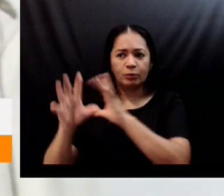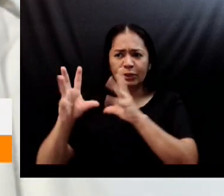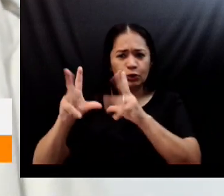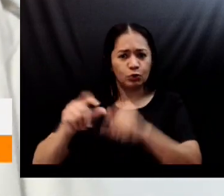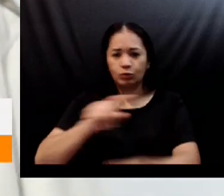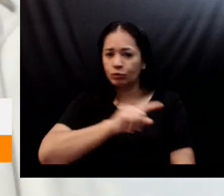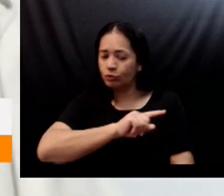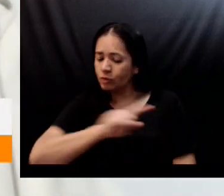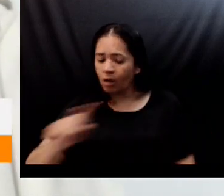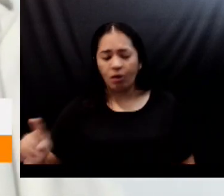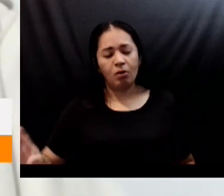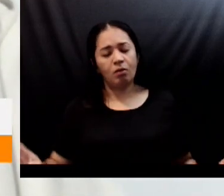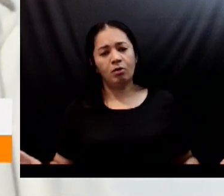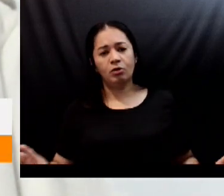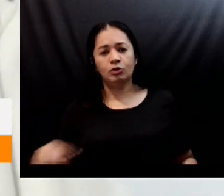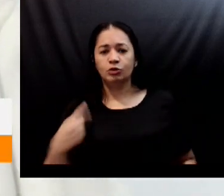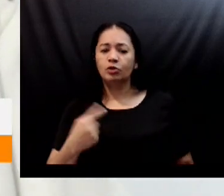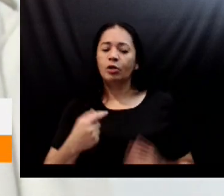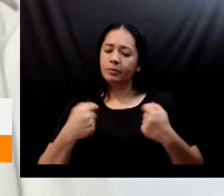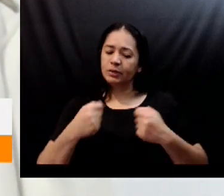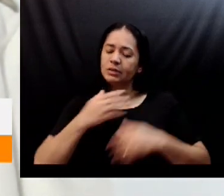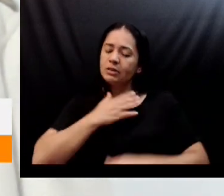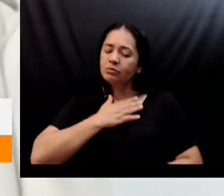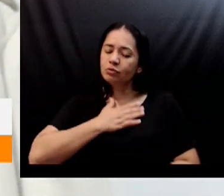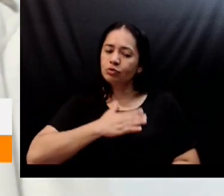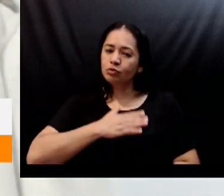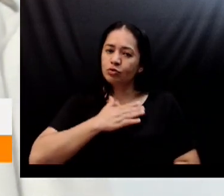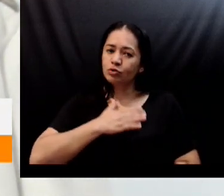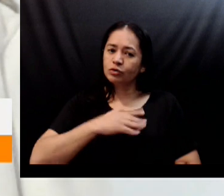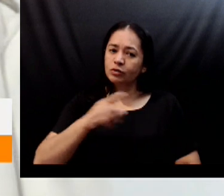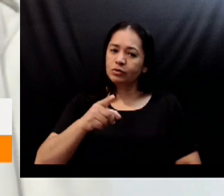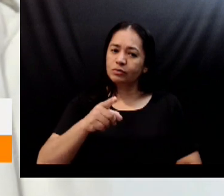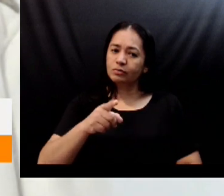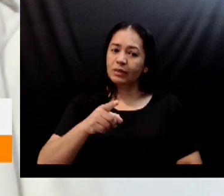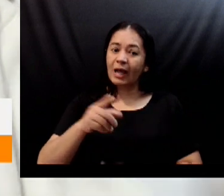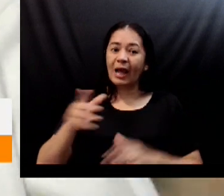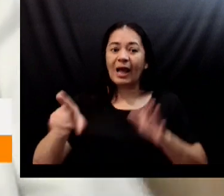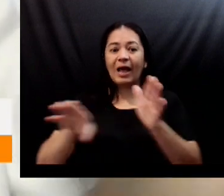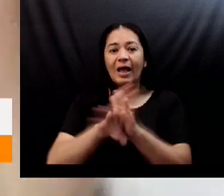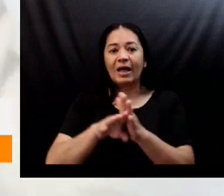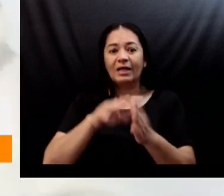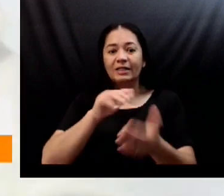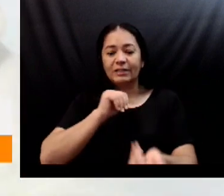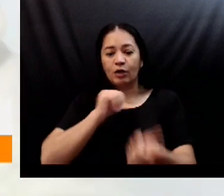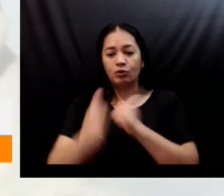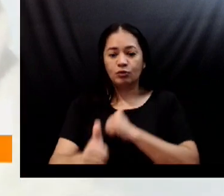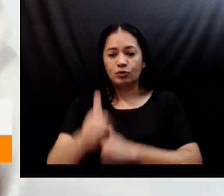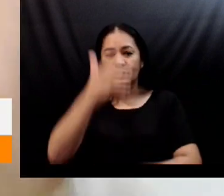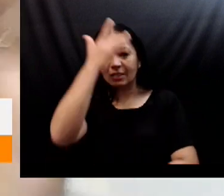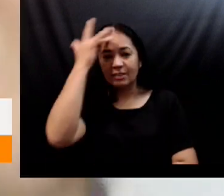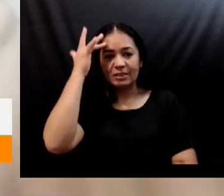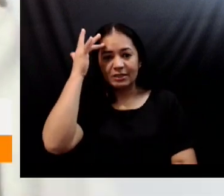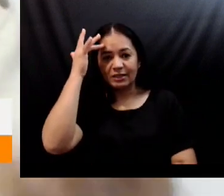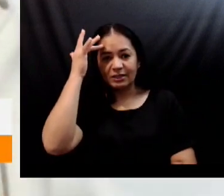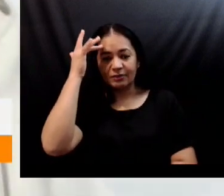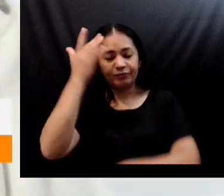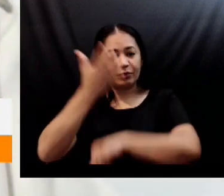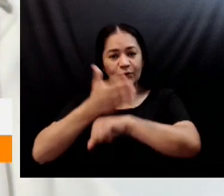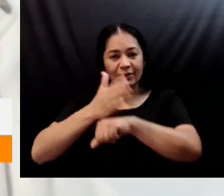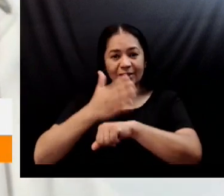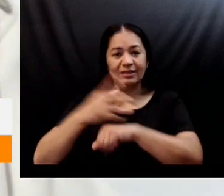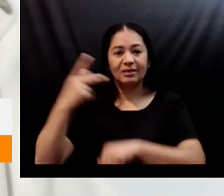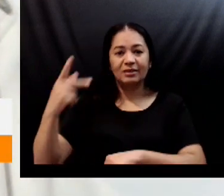tanto. A gente precisa do momento ósseo. Até os atletas, né, de alta categoria, no treinamento deles, existem tempo